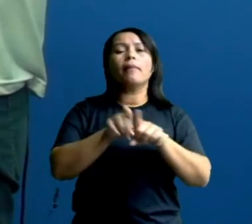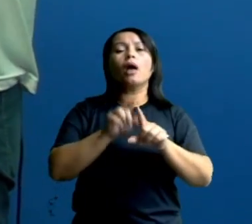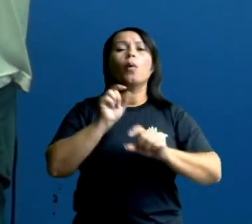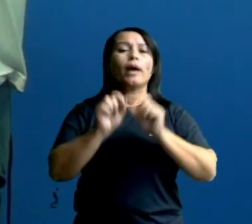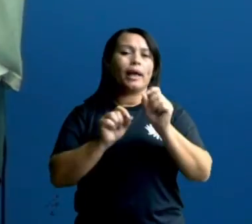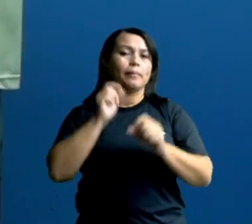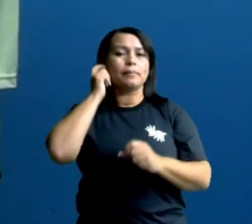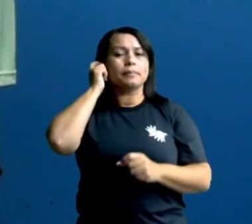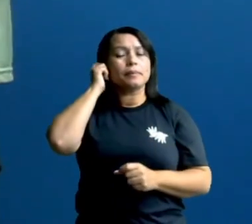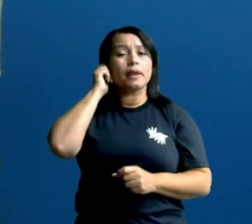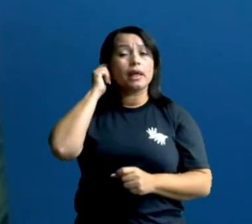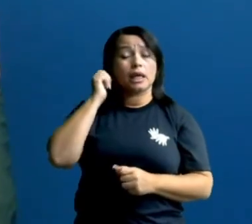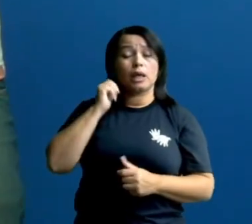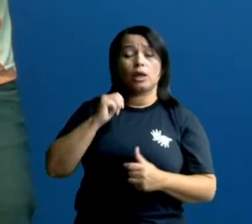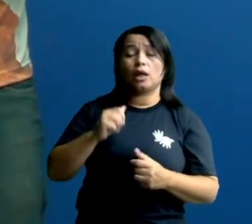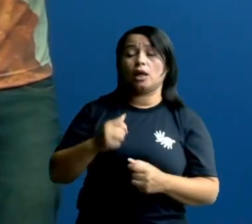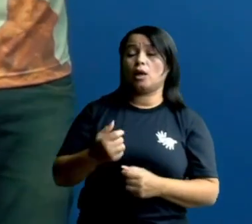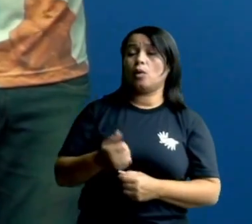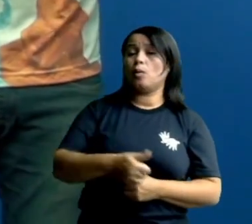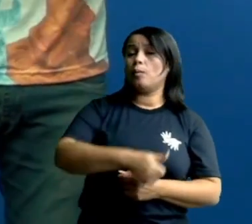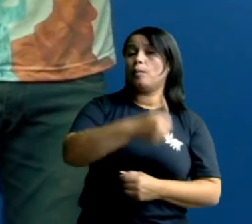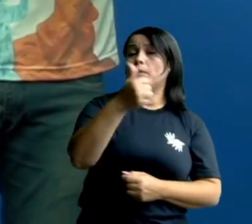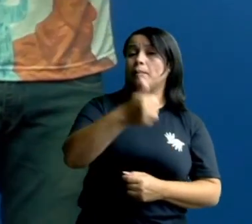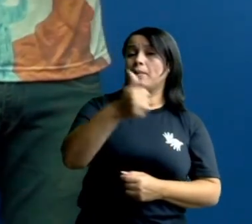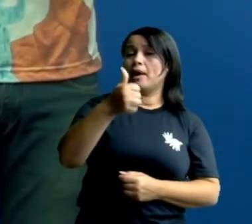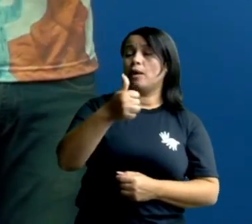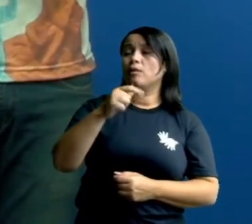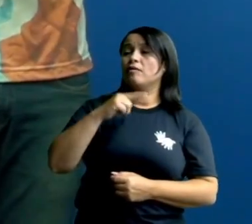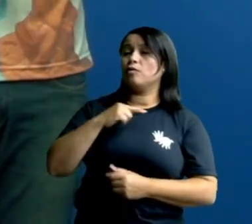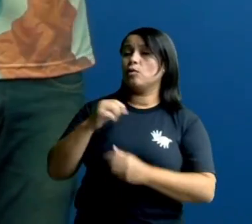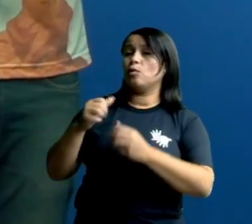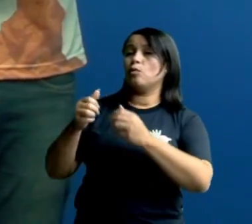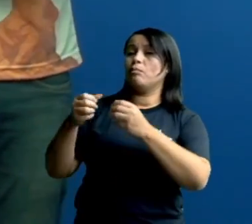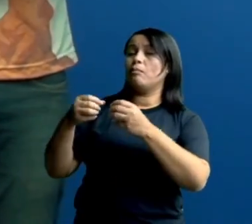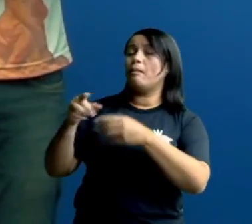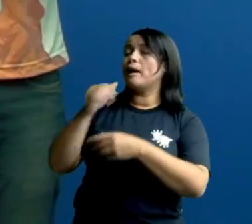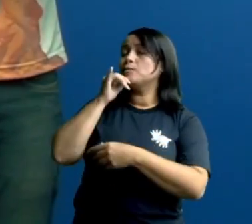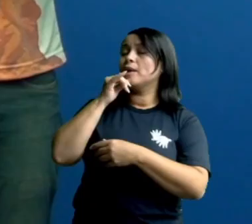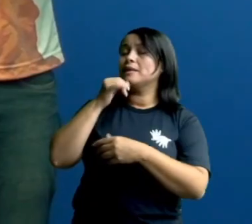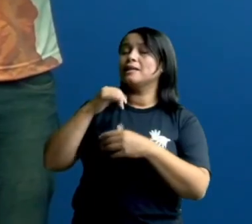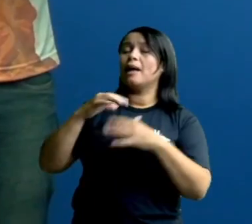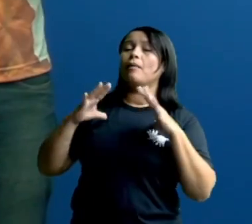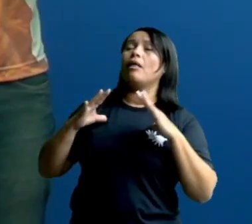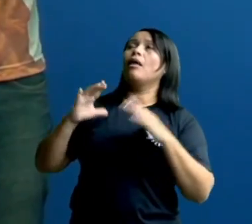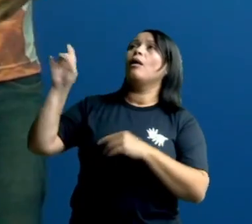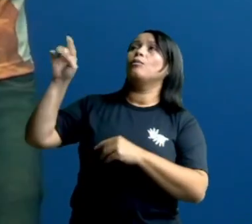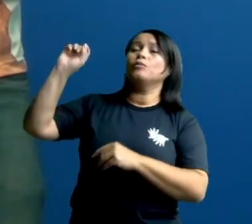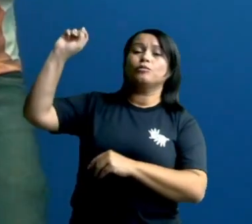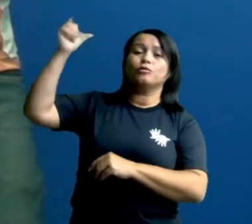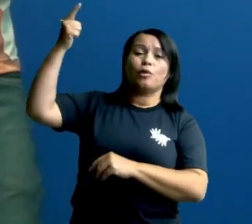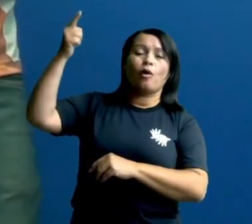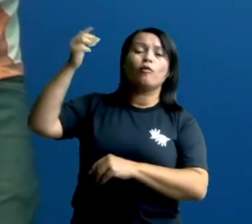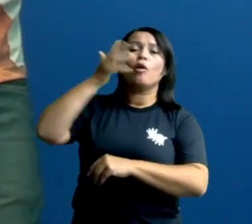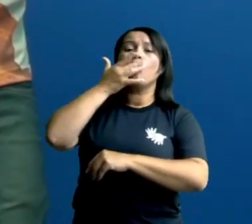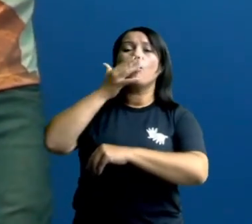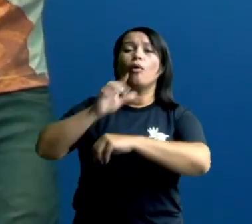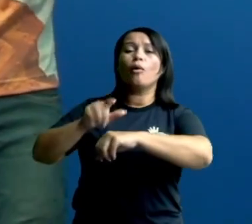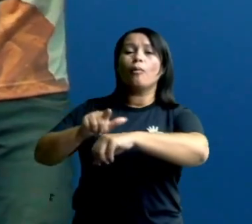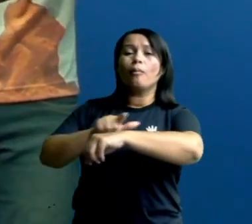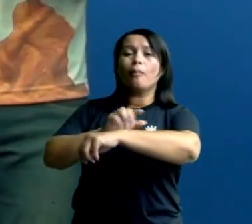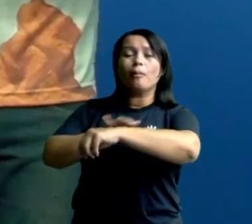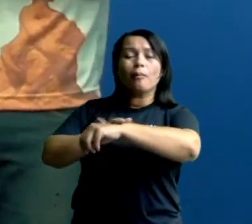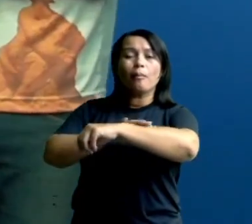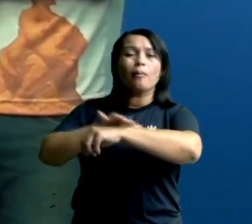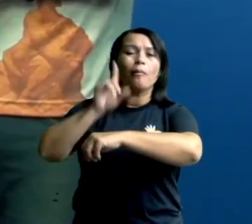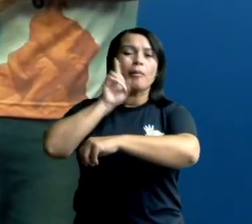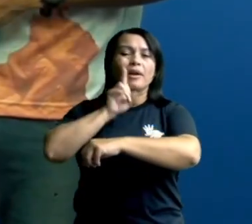que, né, o segundo irmão, aquele que teve mais exposição ao sol, ficasse mais moreninho justamente como uma